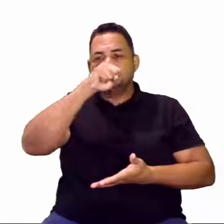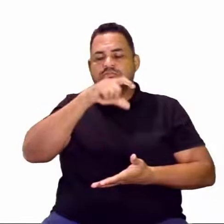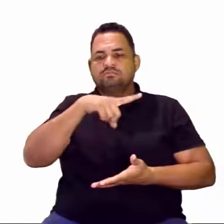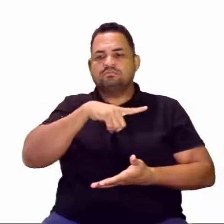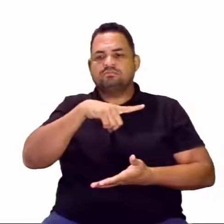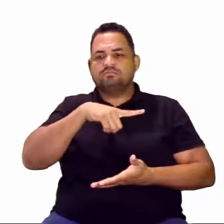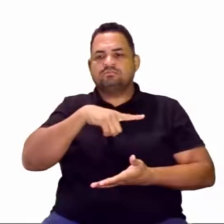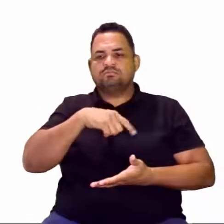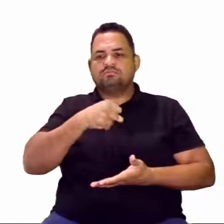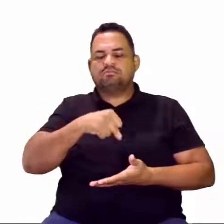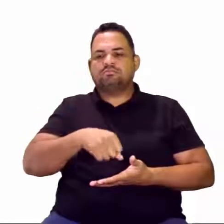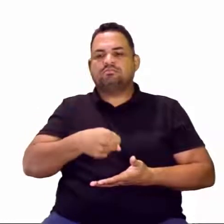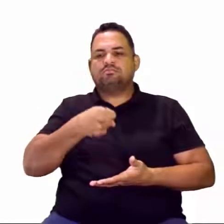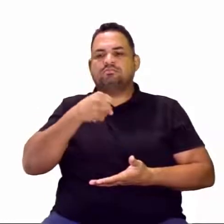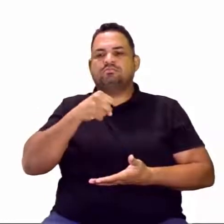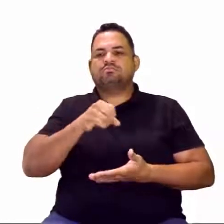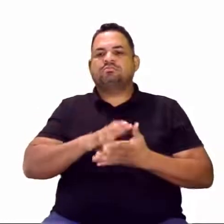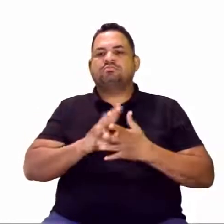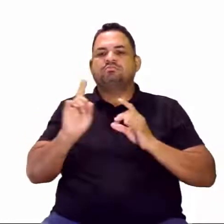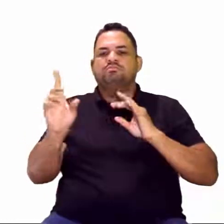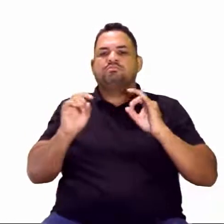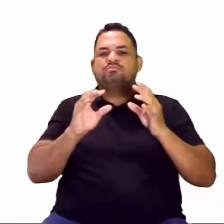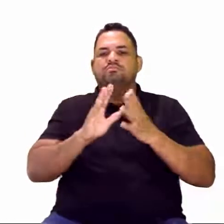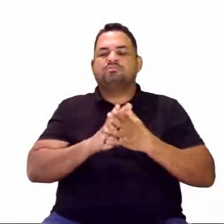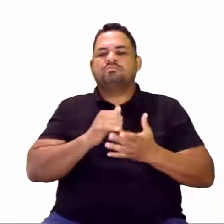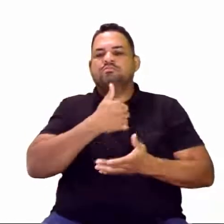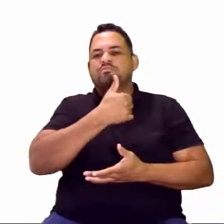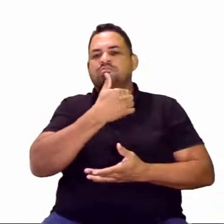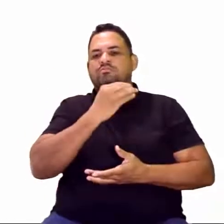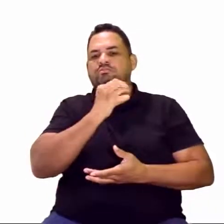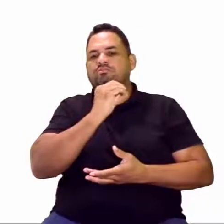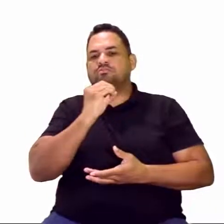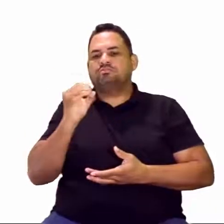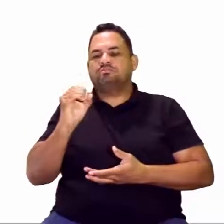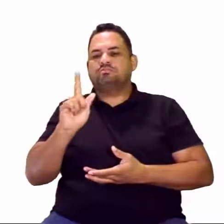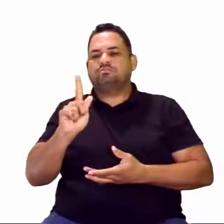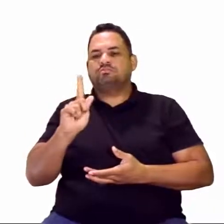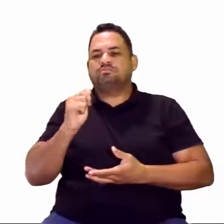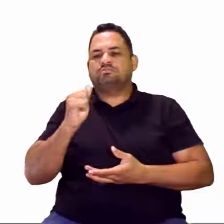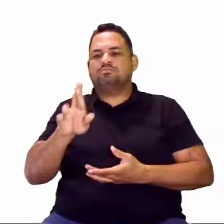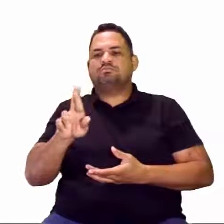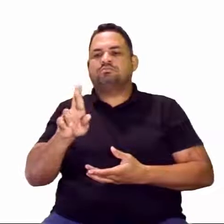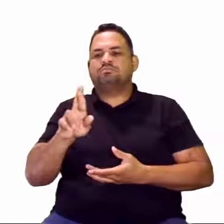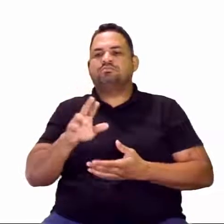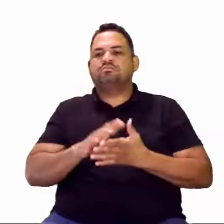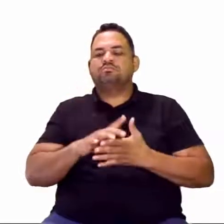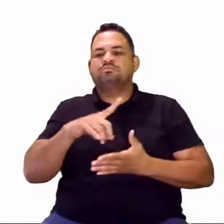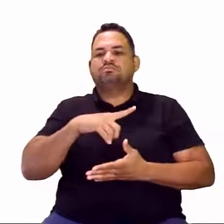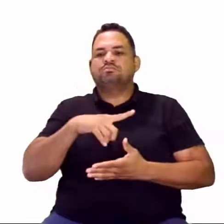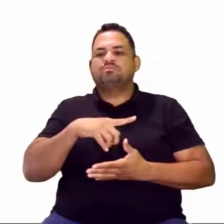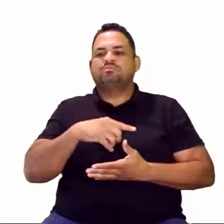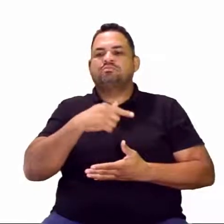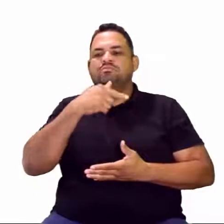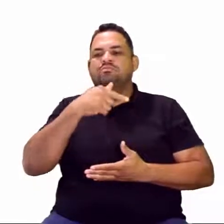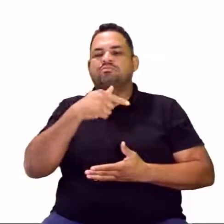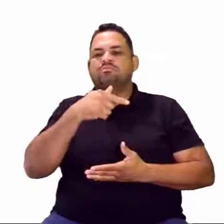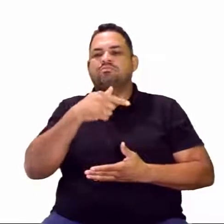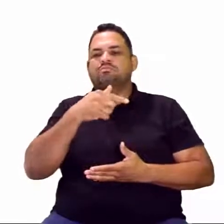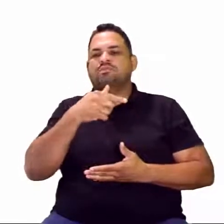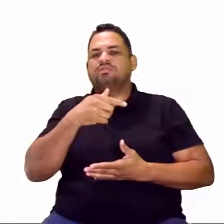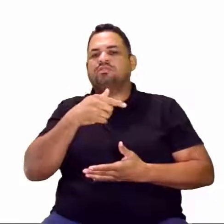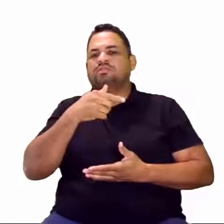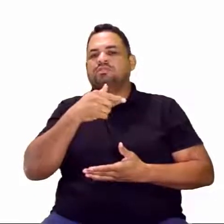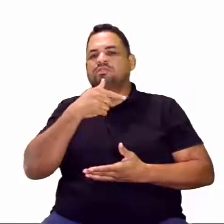nós temos no ar atmosférico, em cada 100 gramas de ar atmosférico, nós temos 72